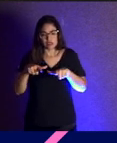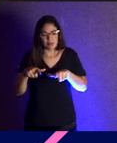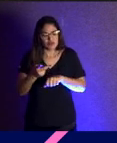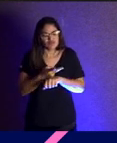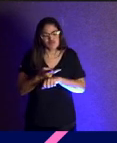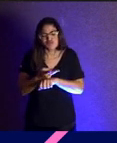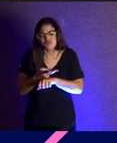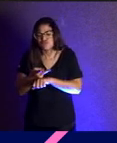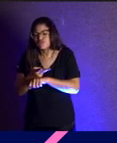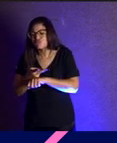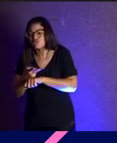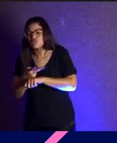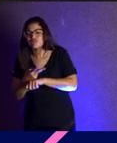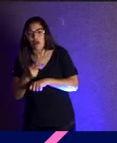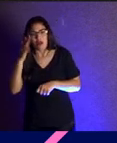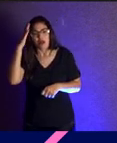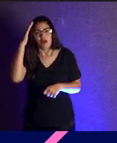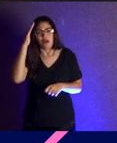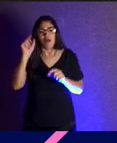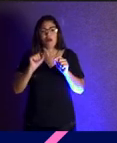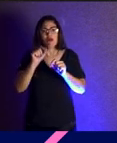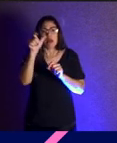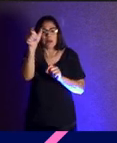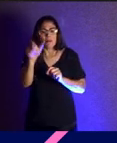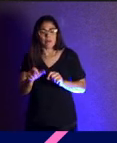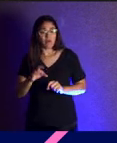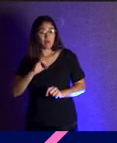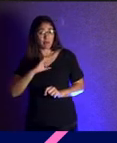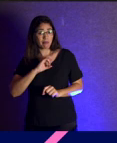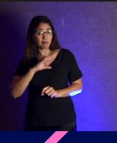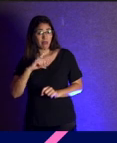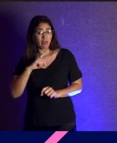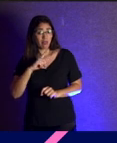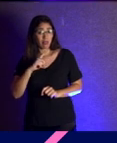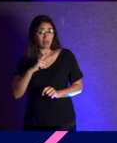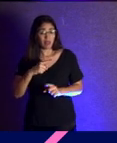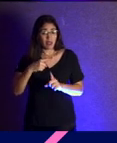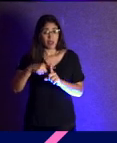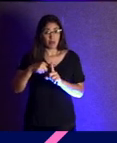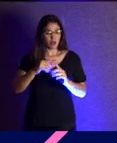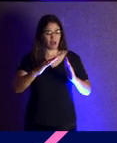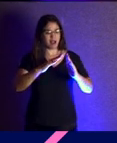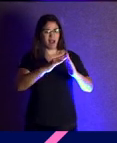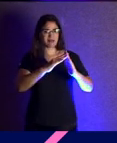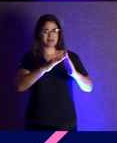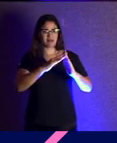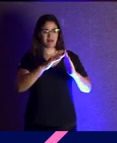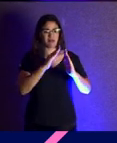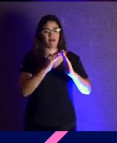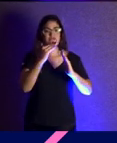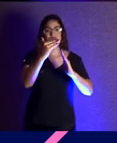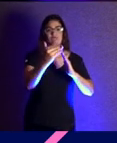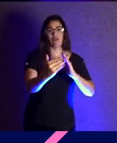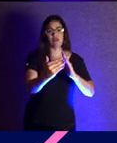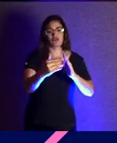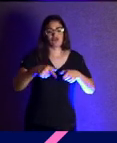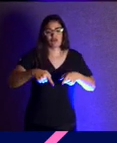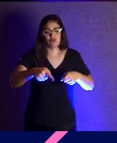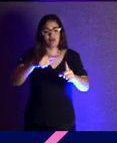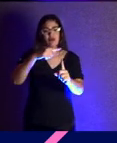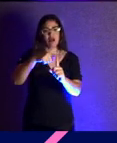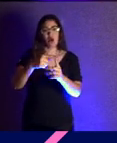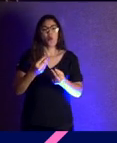viu muito esse medo, porque são balas clandestinas que são mais tristes da casa das pessoas. E a polícia pode não estar indo lá para investigar, mas